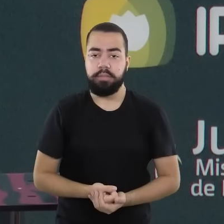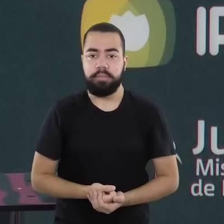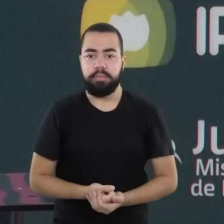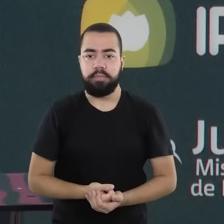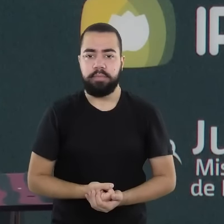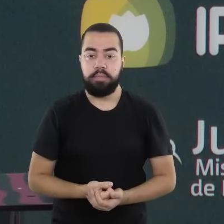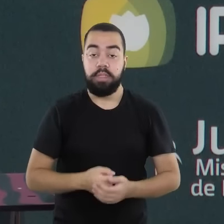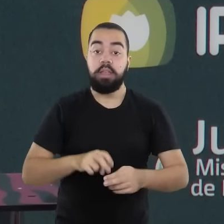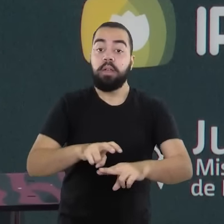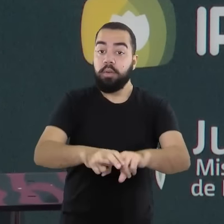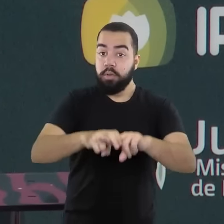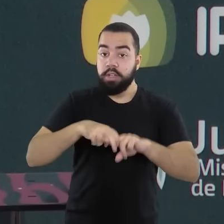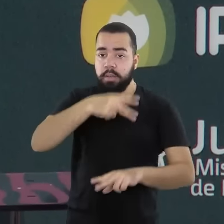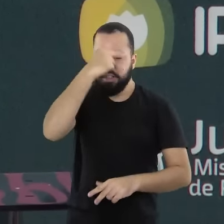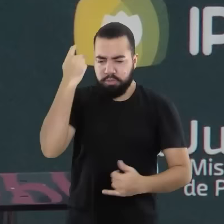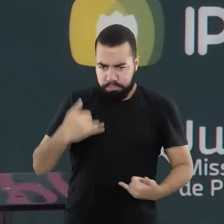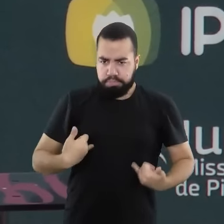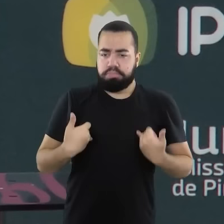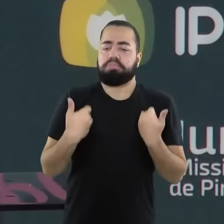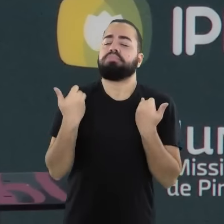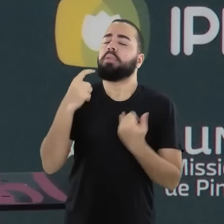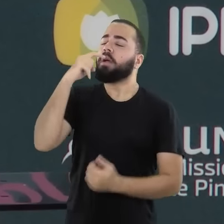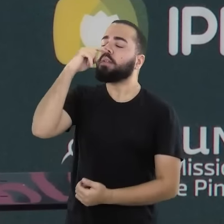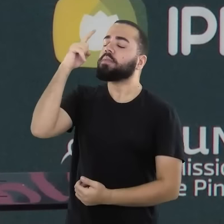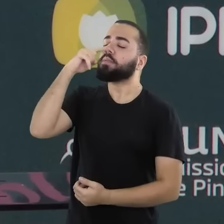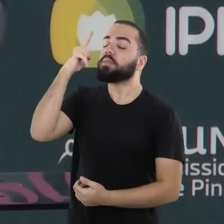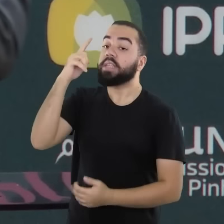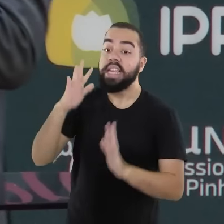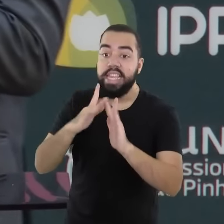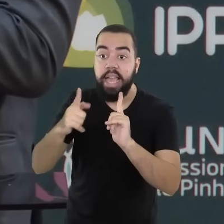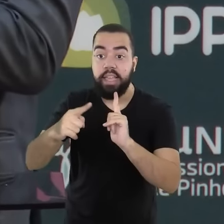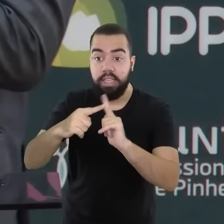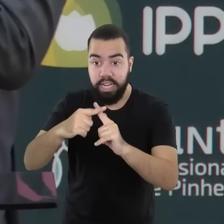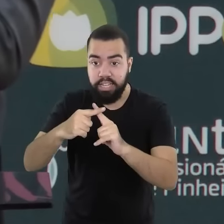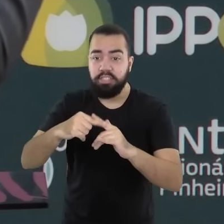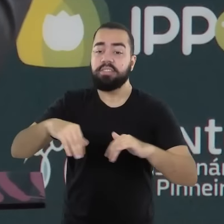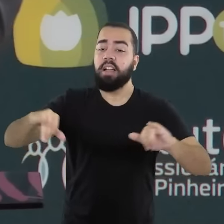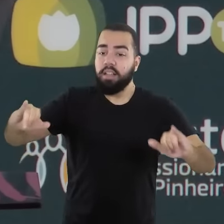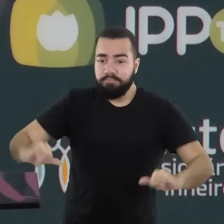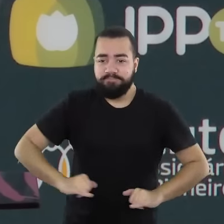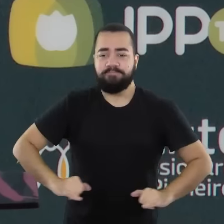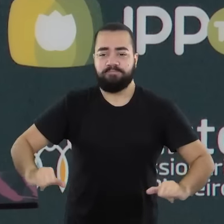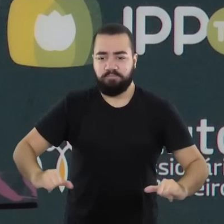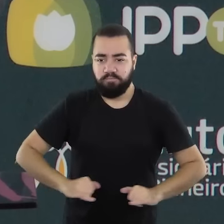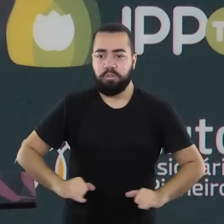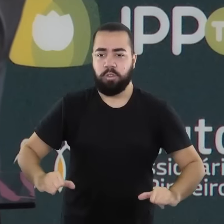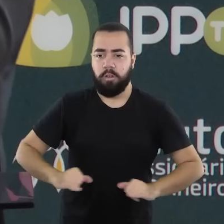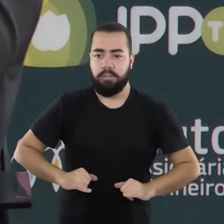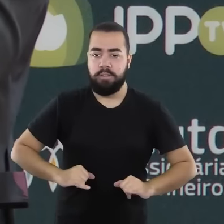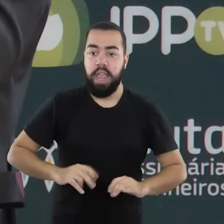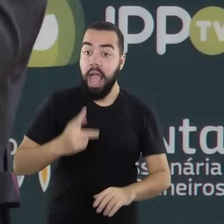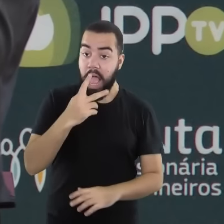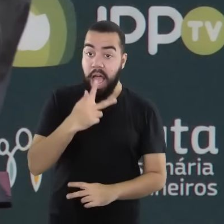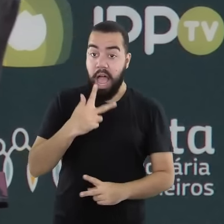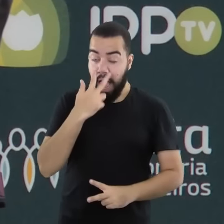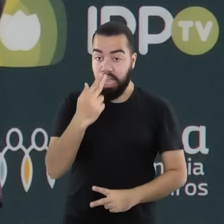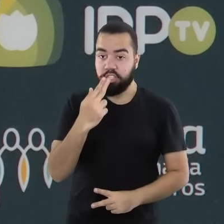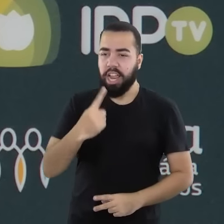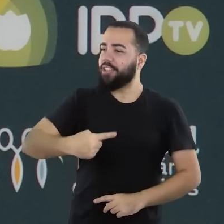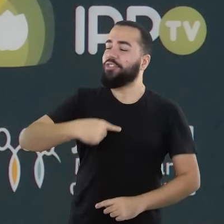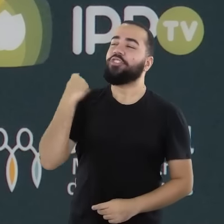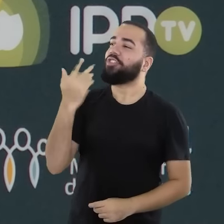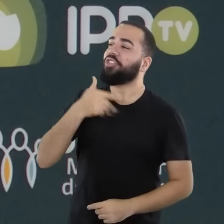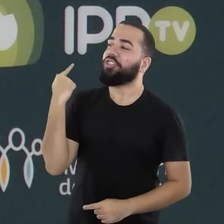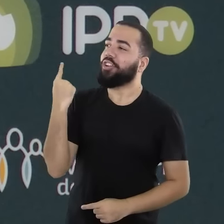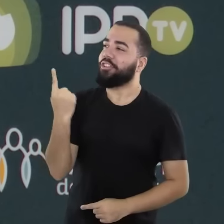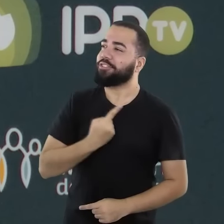E a soberba espiritual é uma coisa terrível dentro da igreja. Nós nos acharmos melhores do que os outros, nós nos acharmos que